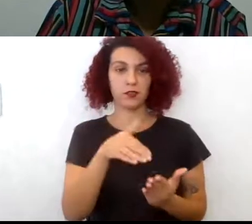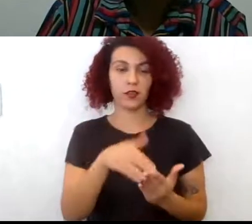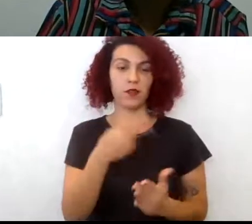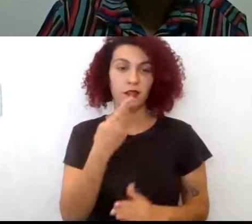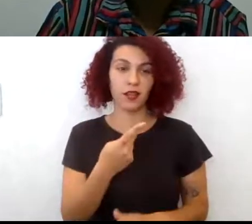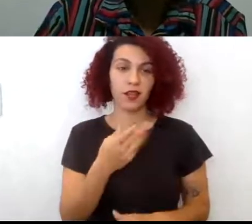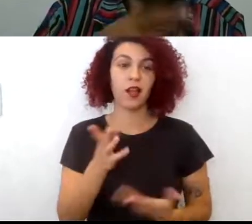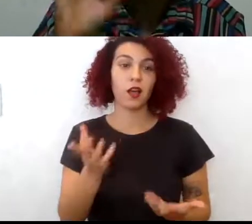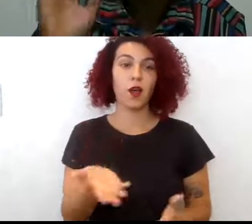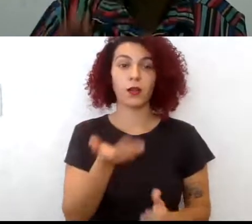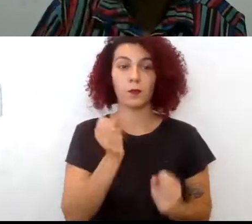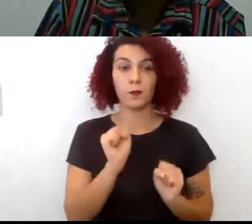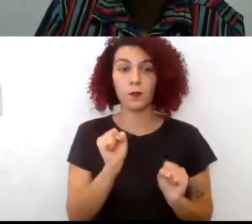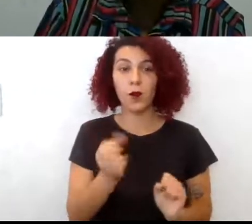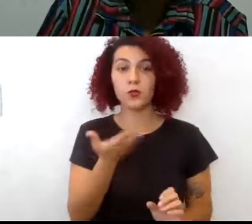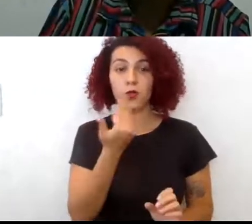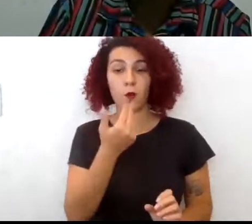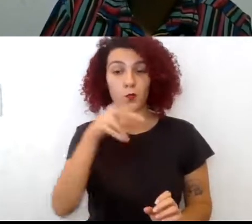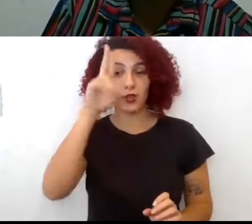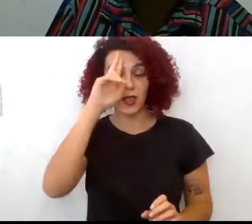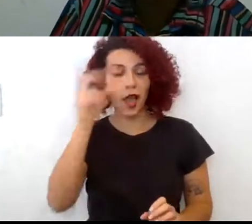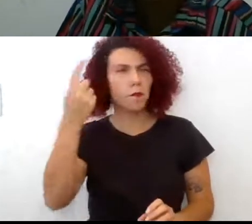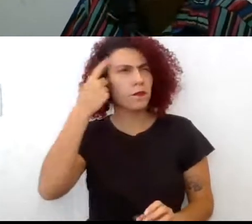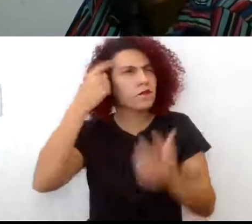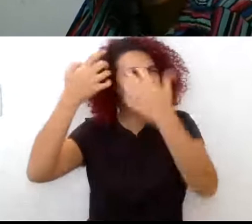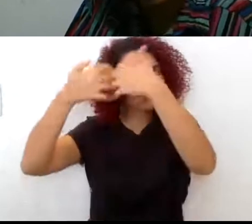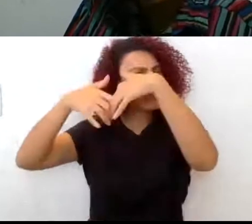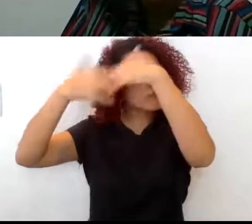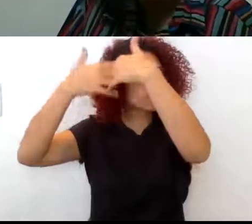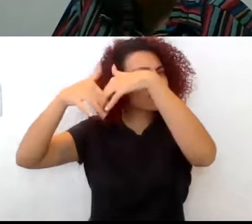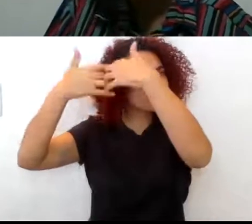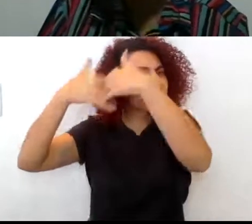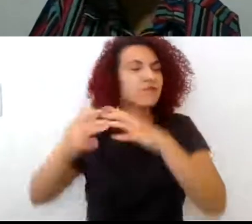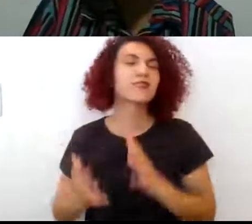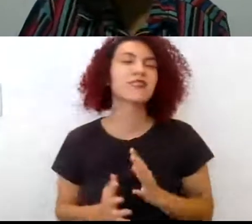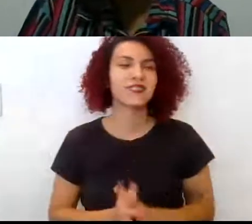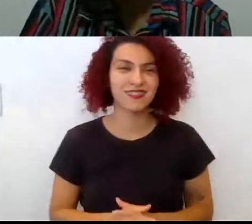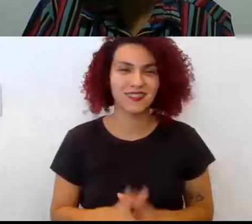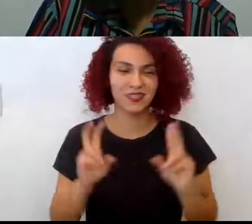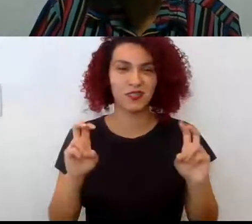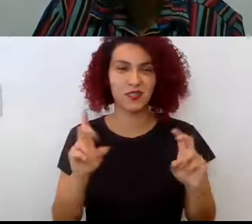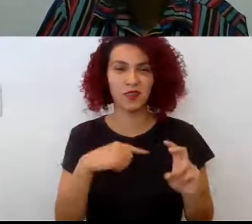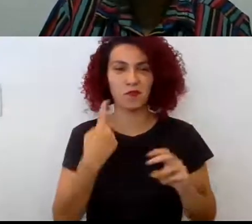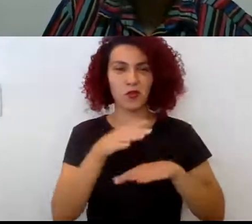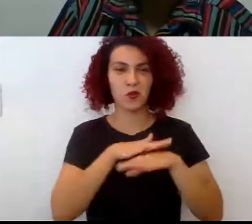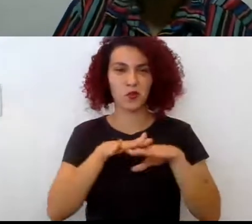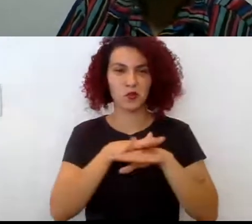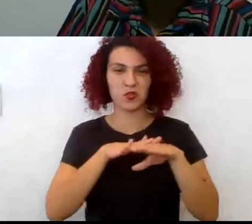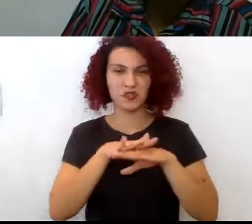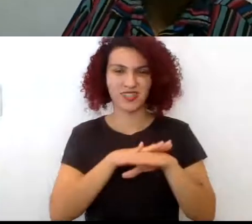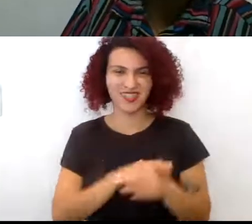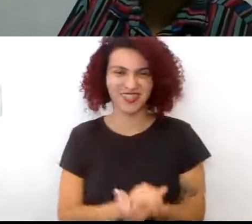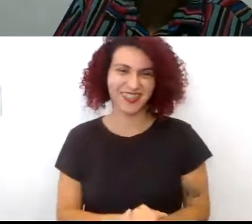você almoça em aí com esse barulho é entendeu o almoçando refletindo sobre tudo isso que a gente conversa se